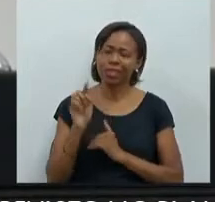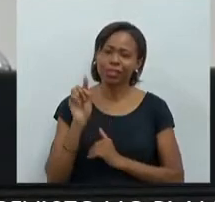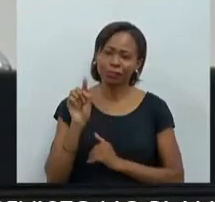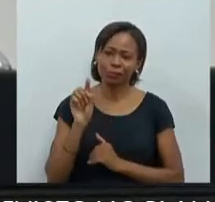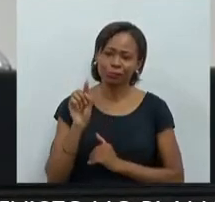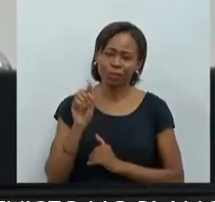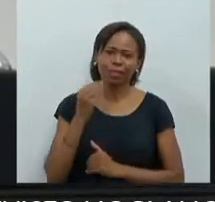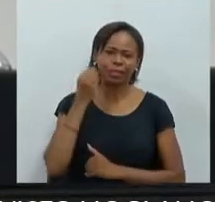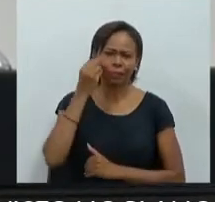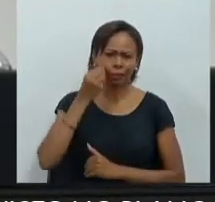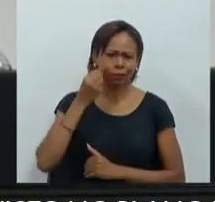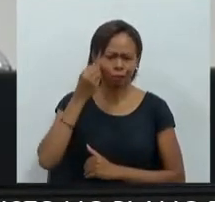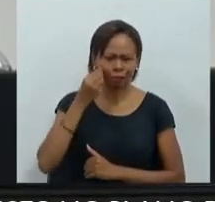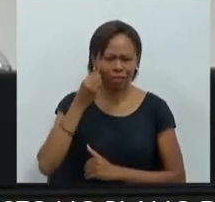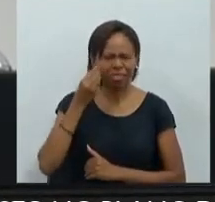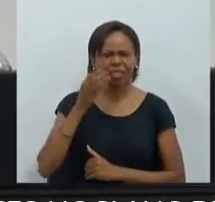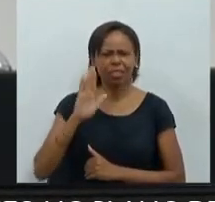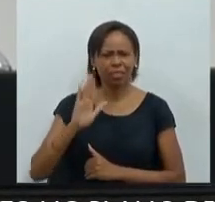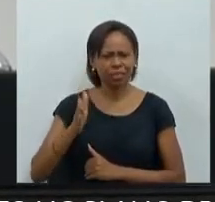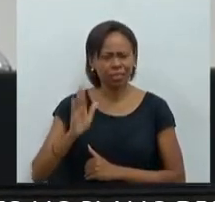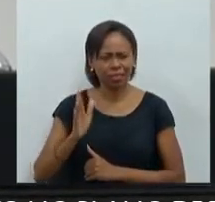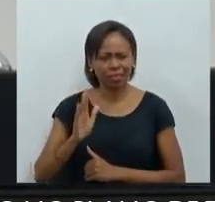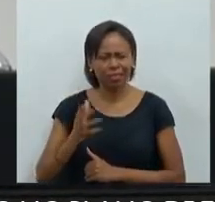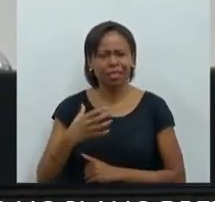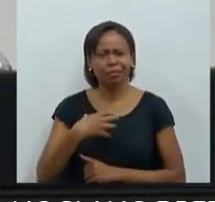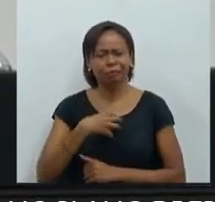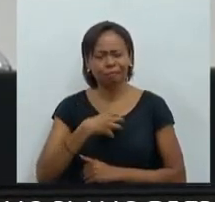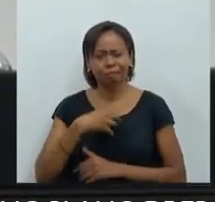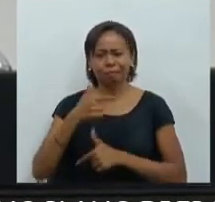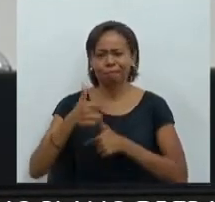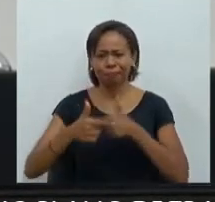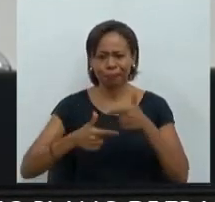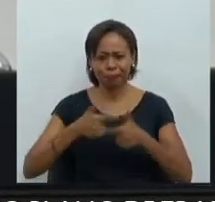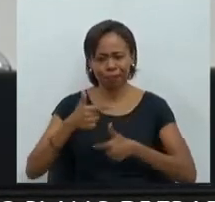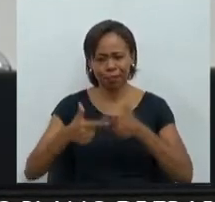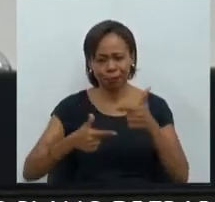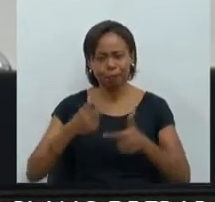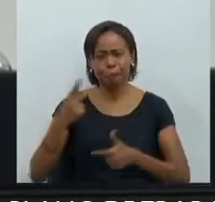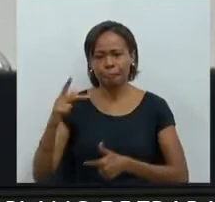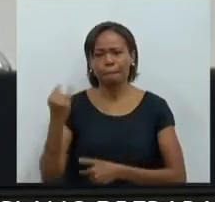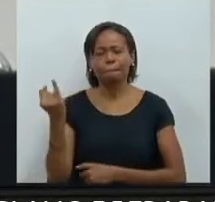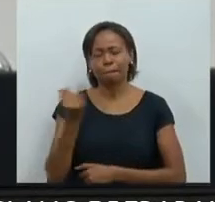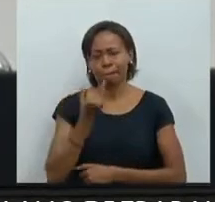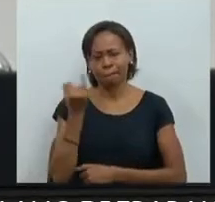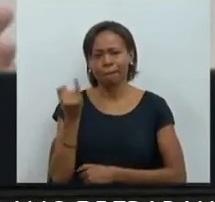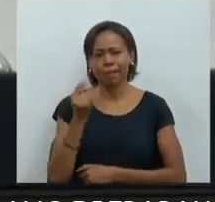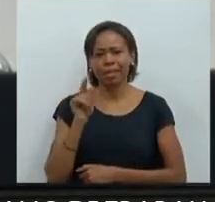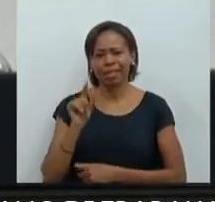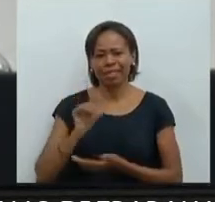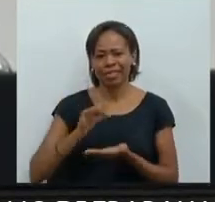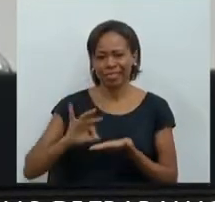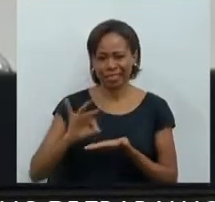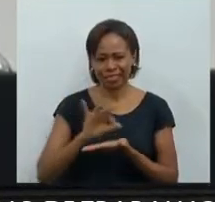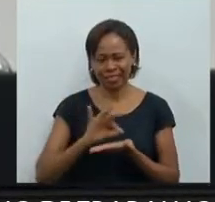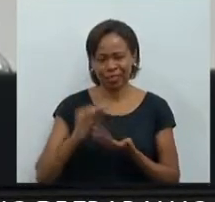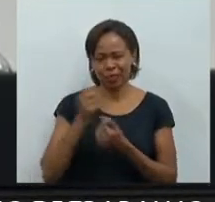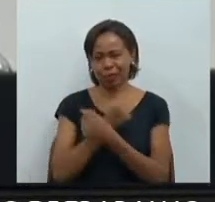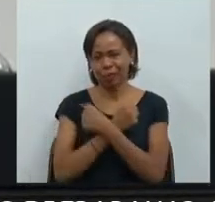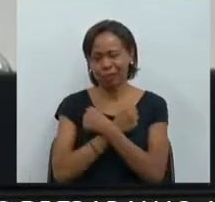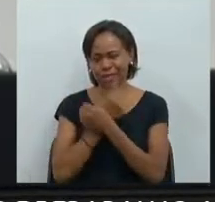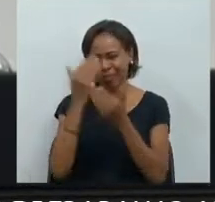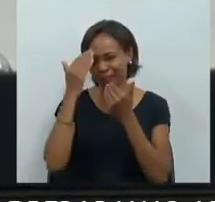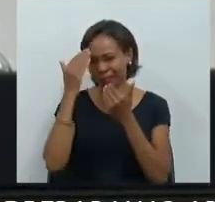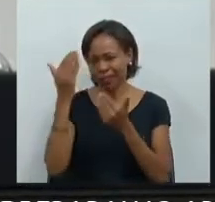já experiência, o seu gosto e o seu trabalho tão importante aí na nossa querida Diamantina. Um abraço, muito obrigado pela